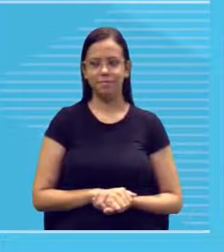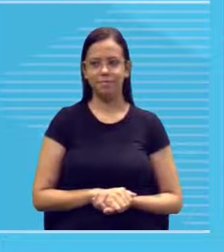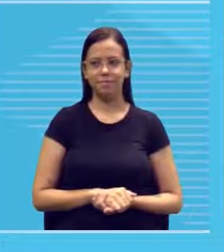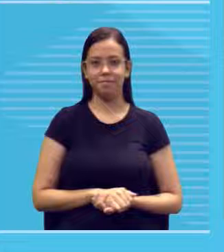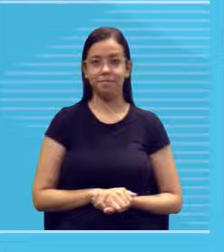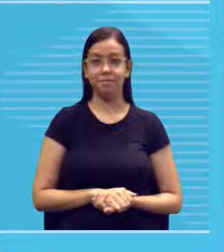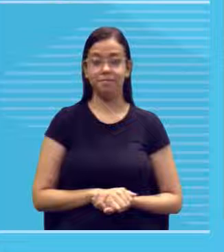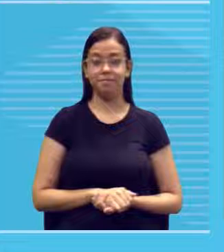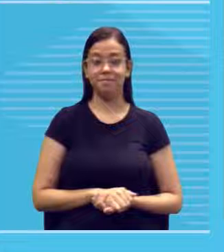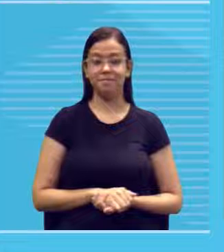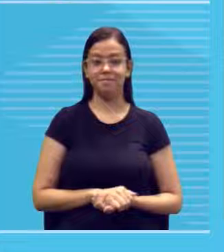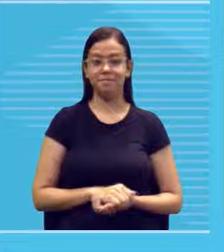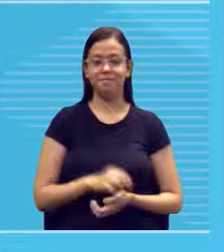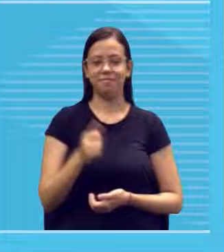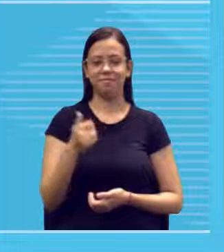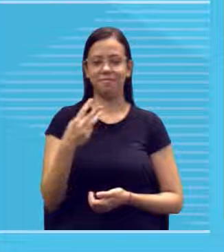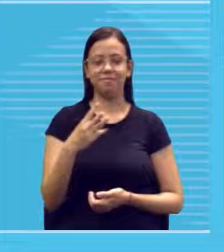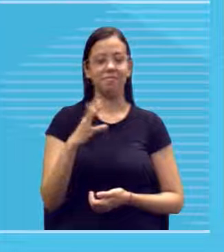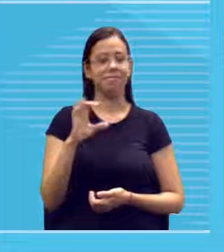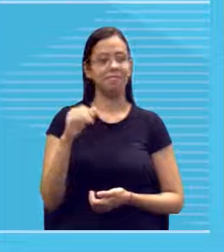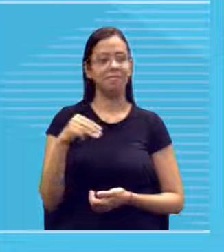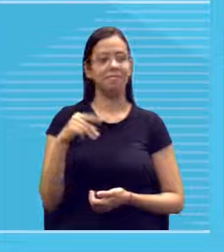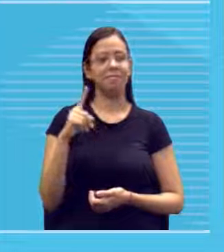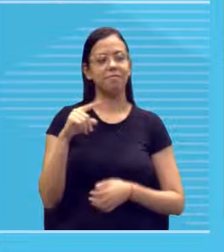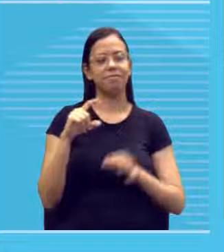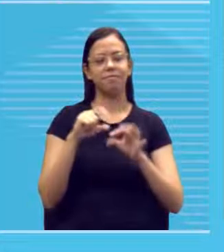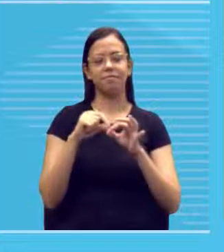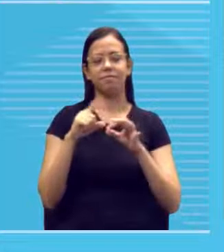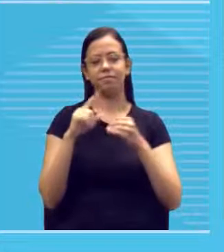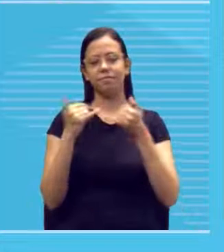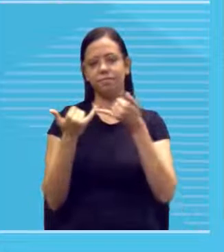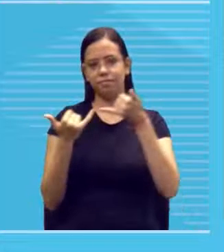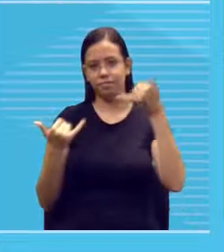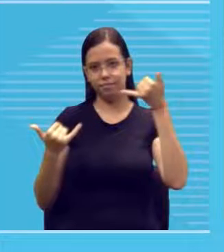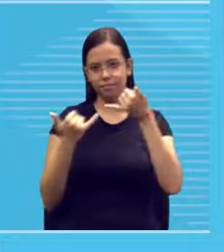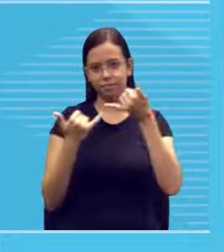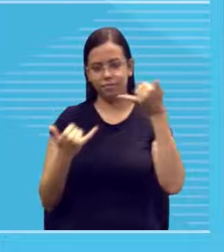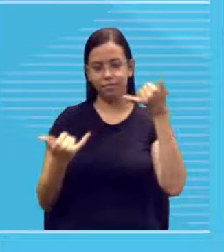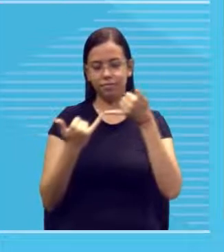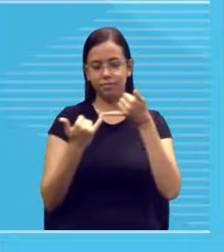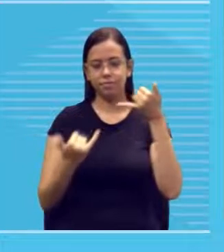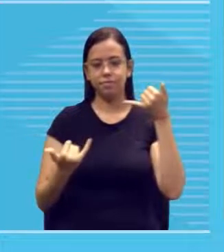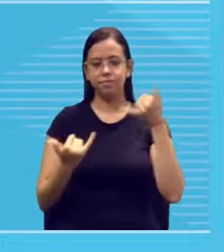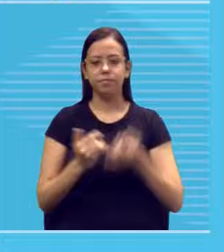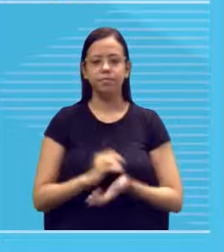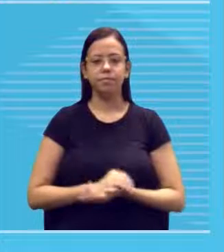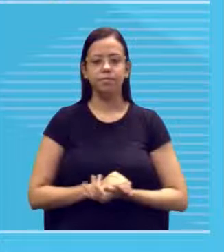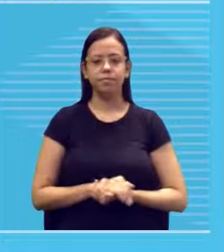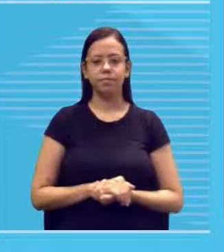é essa distância inclinada aqui ó 13 cm